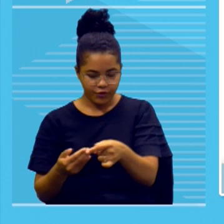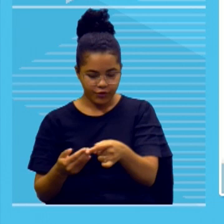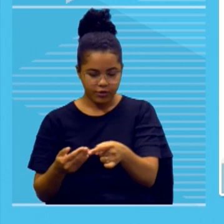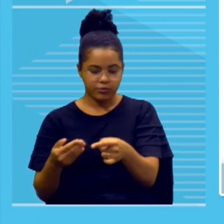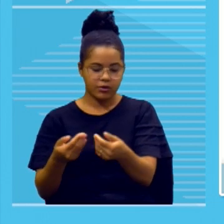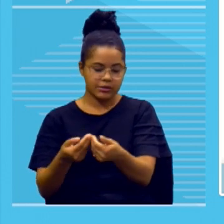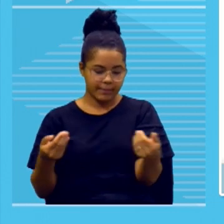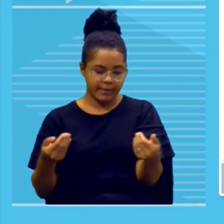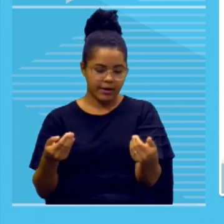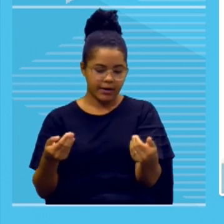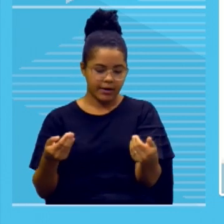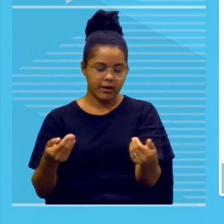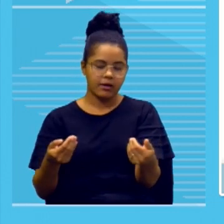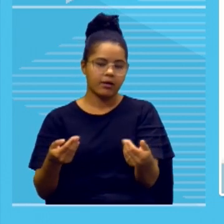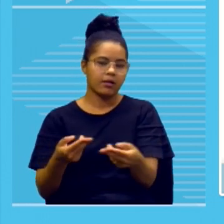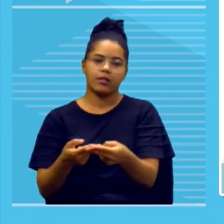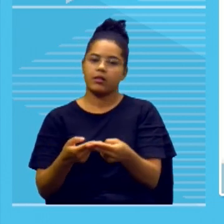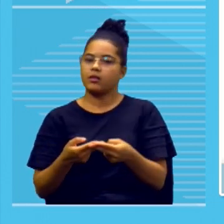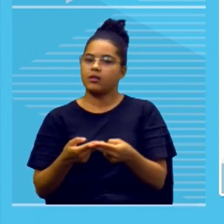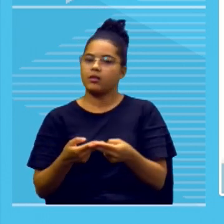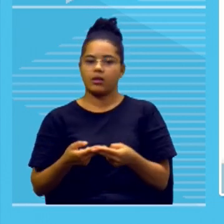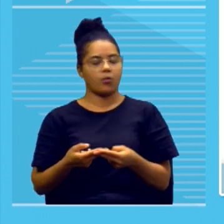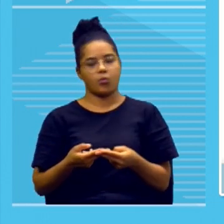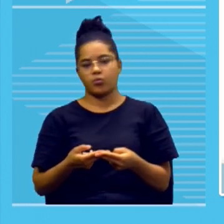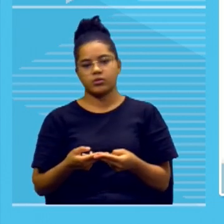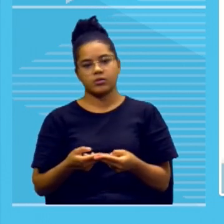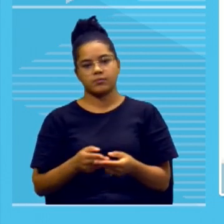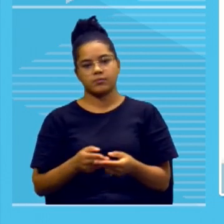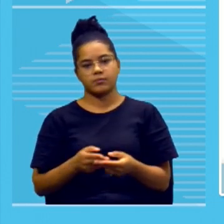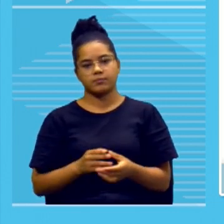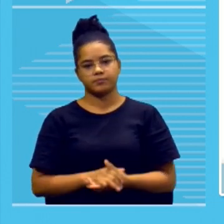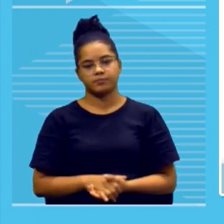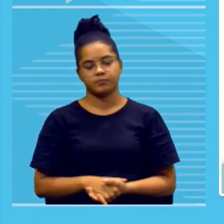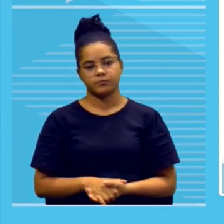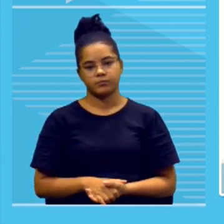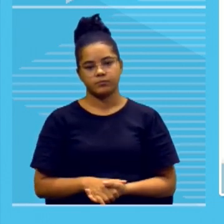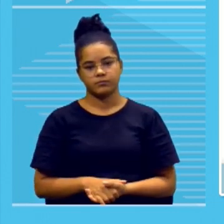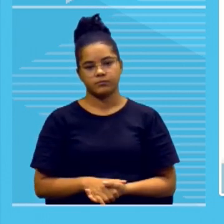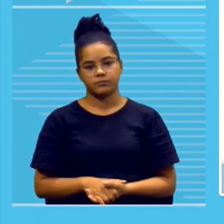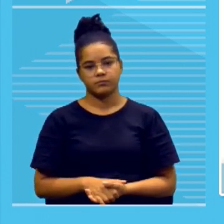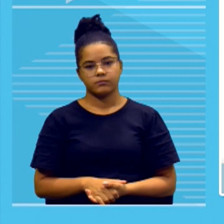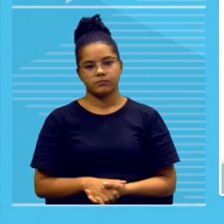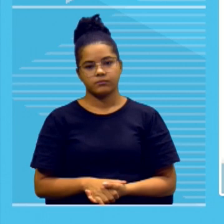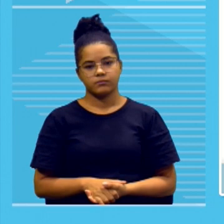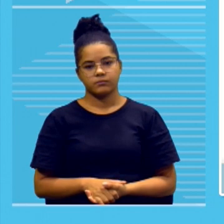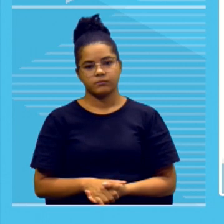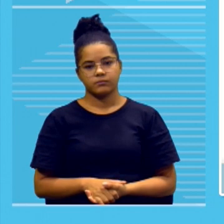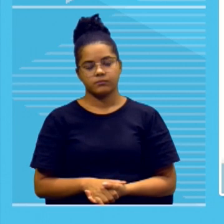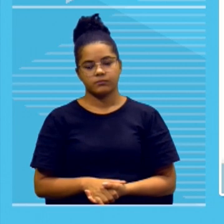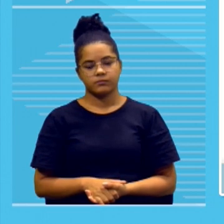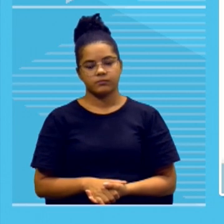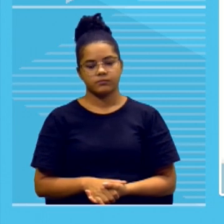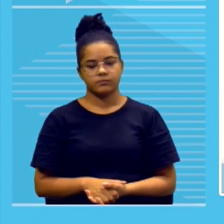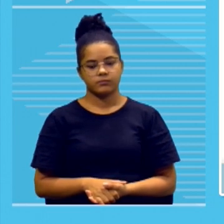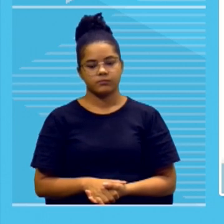e indiretamente, no have vírgula entre objeto e verbo.